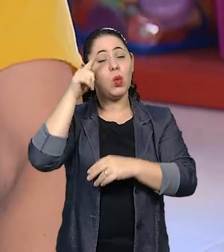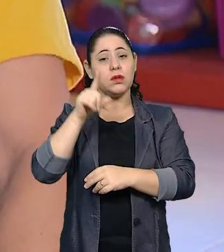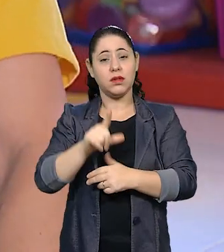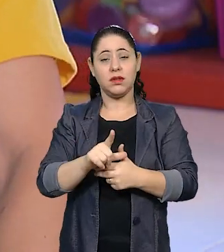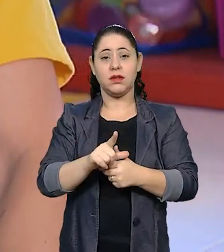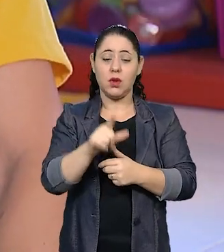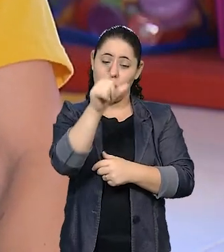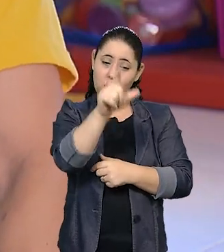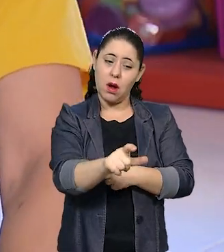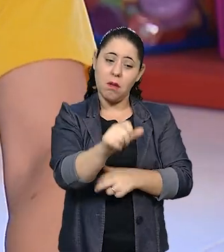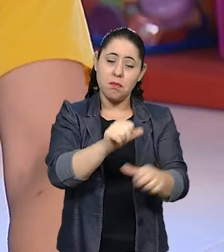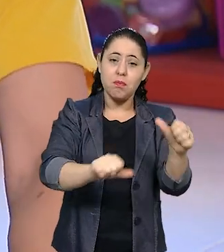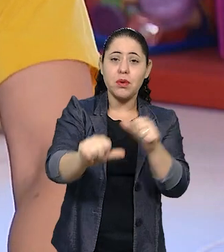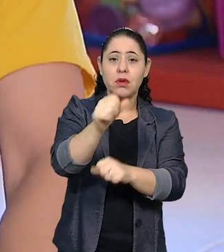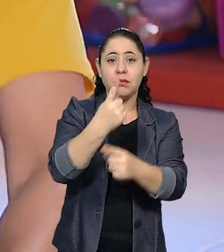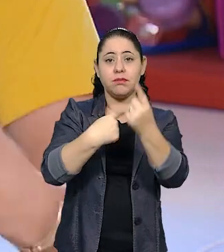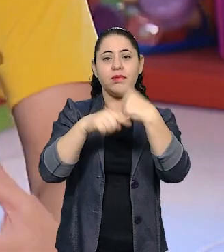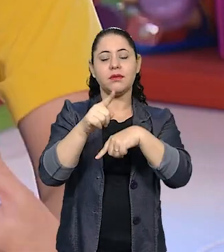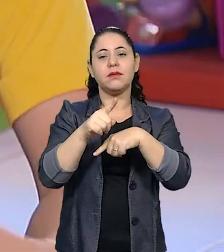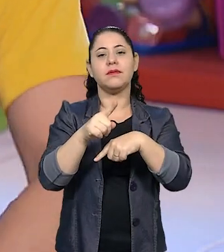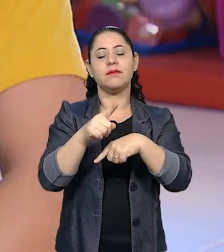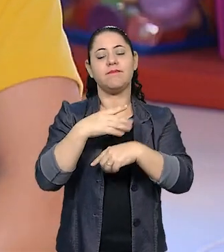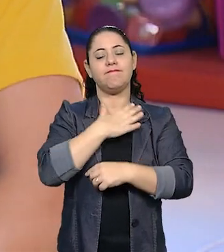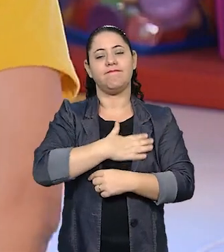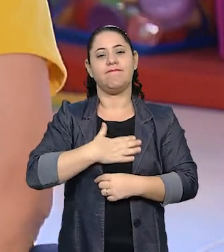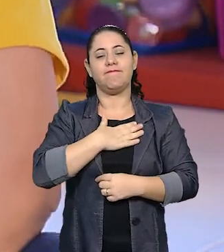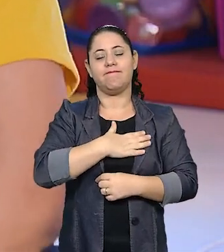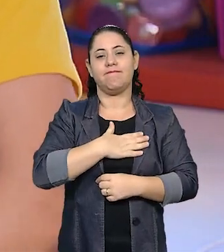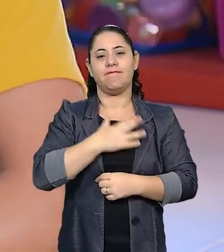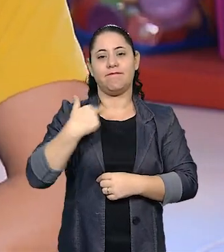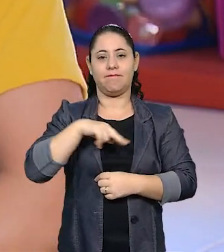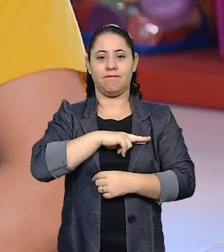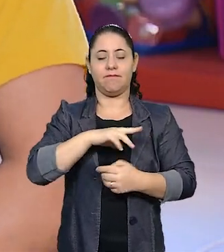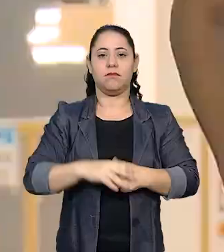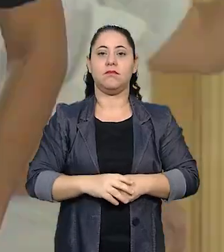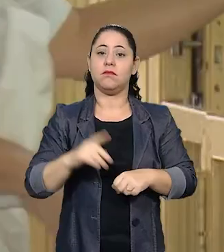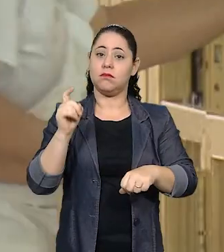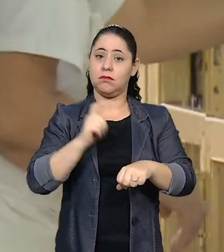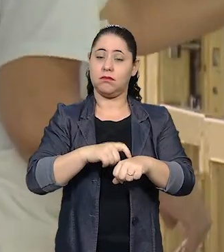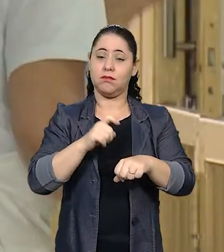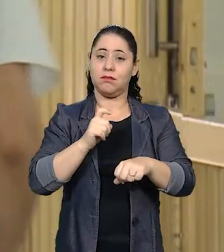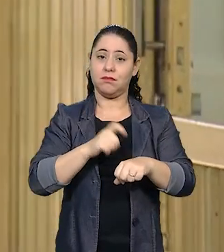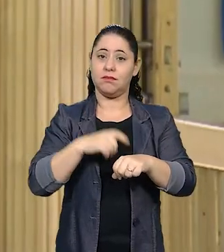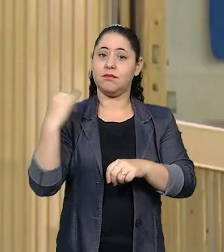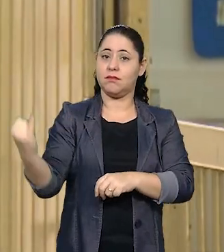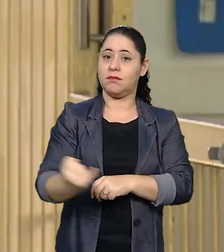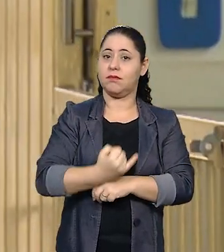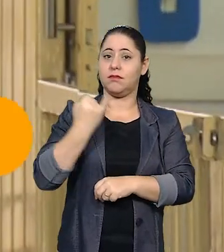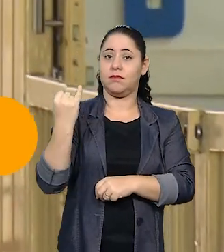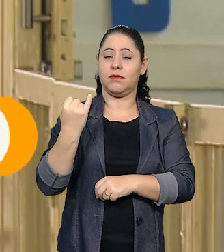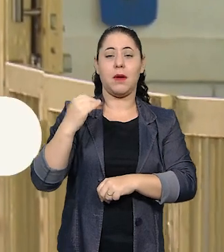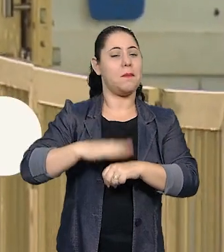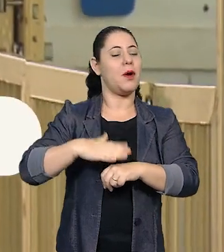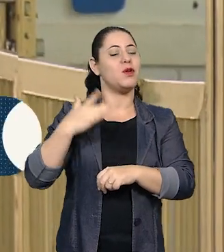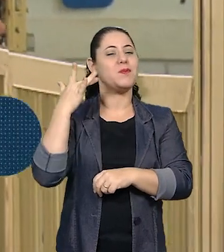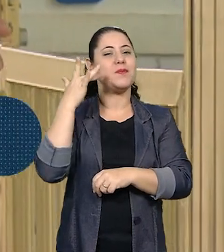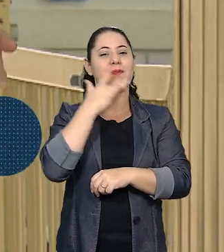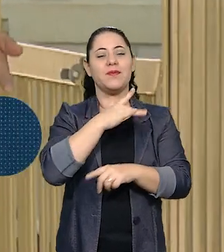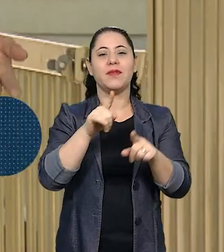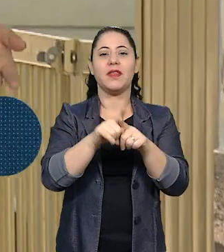muito gratificante, né? Você vê, meu Deus, ele cresceu nisso, ele avançou nisso, a gente conseguiu fazer isso com ele,